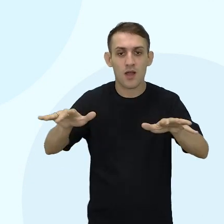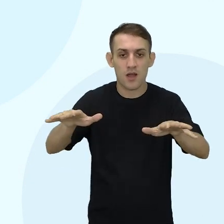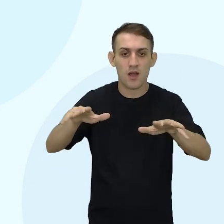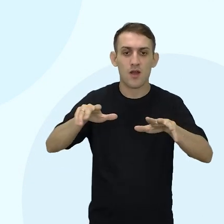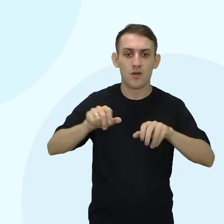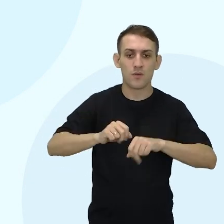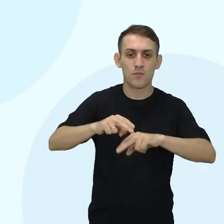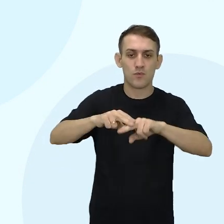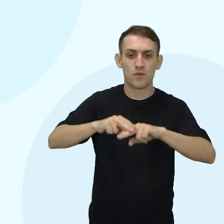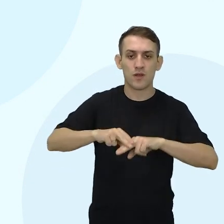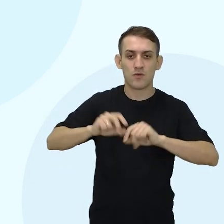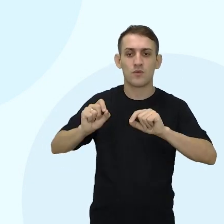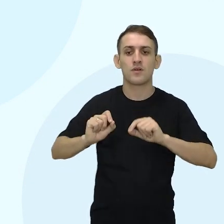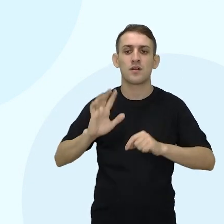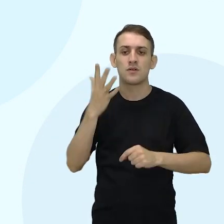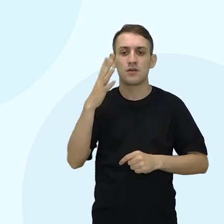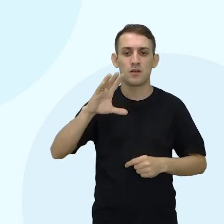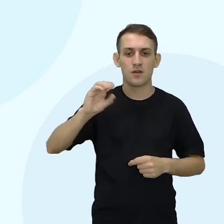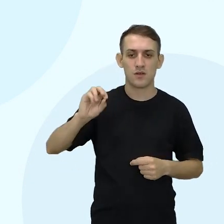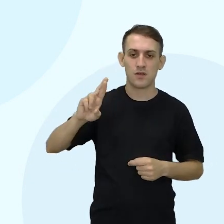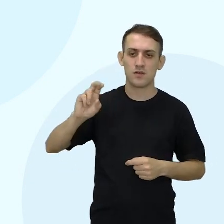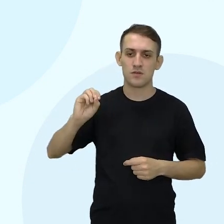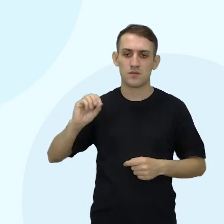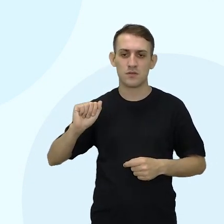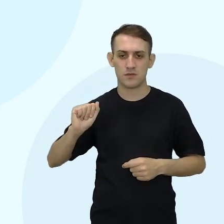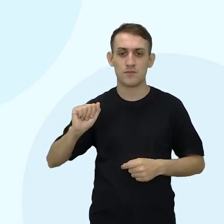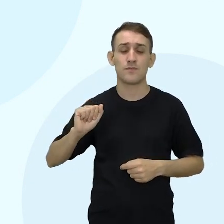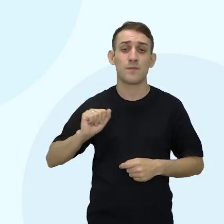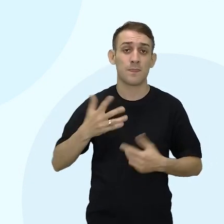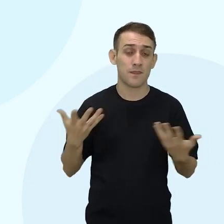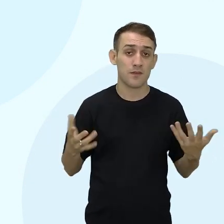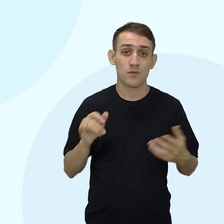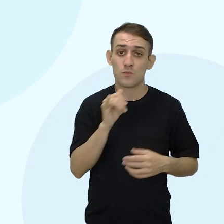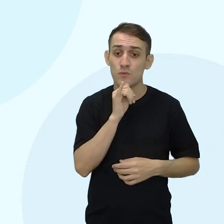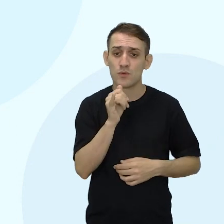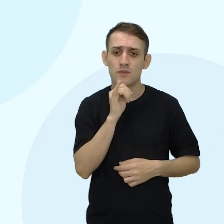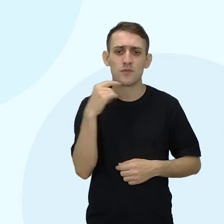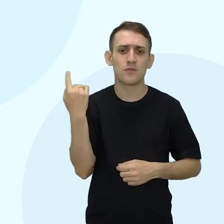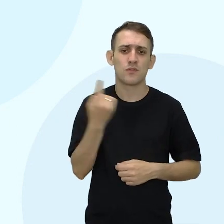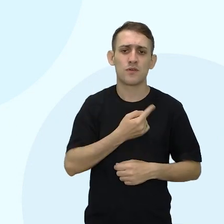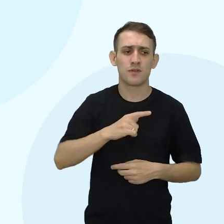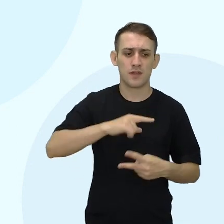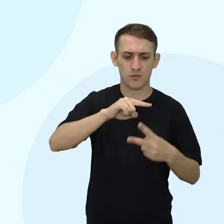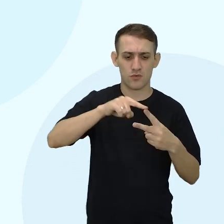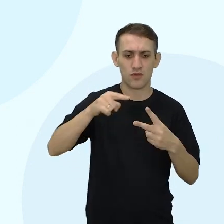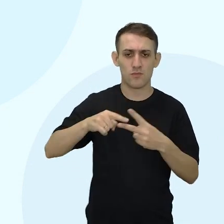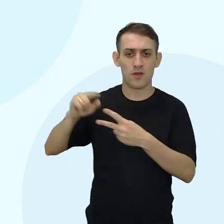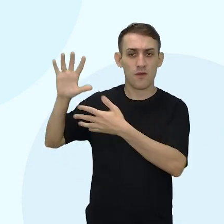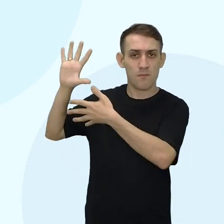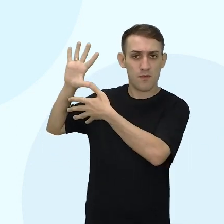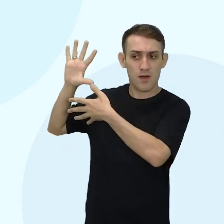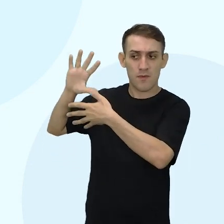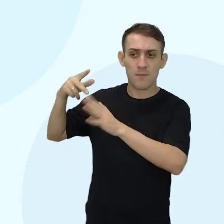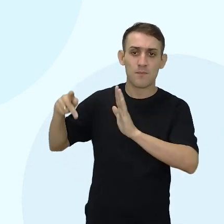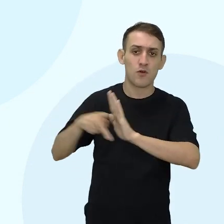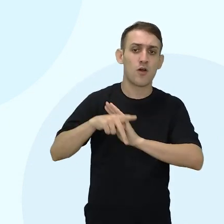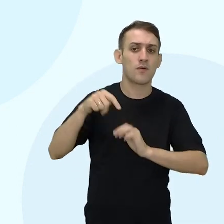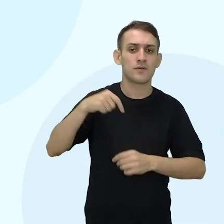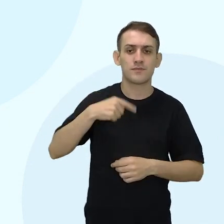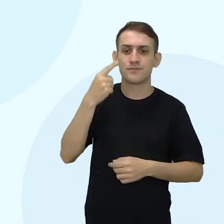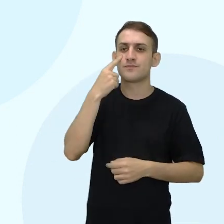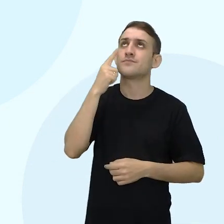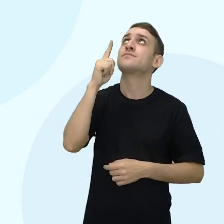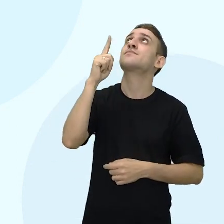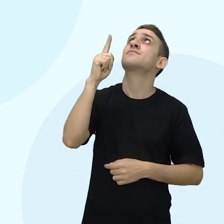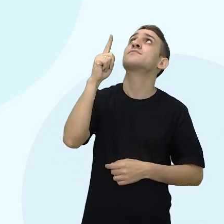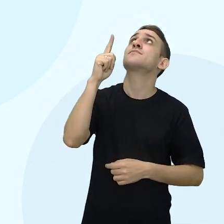de colonização promovida pela coroa. Então, olha só, pessoal, a gente tem dois mapas aí no interior, aí nessa imagem.